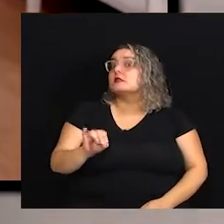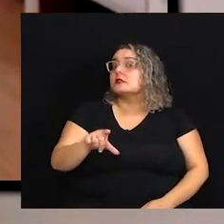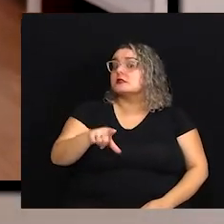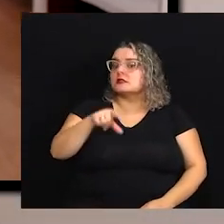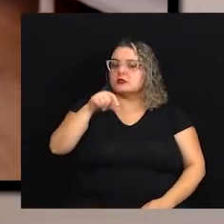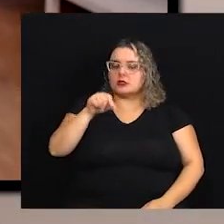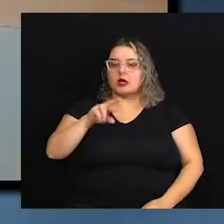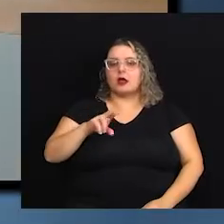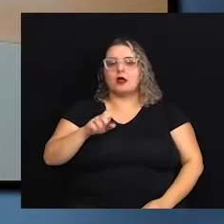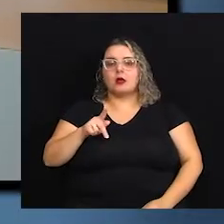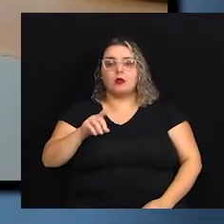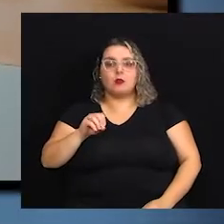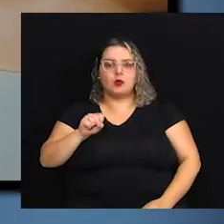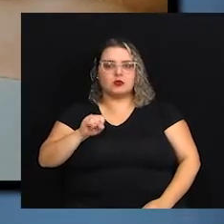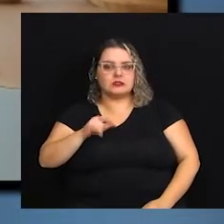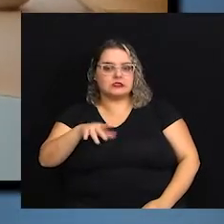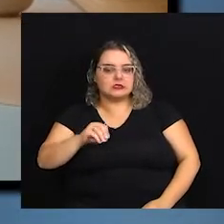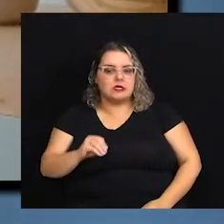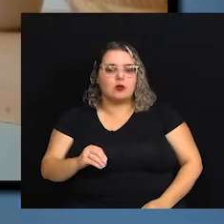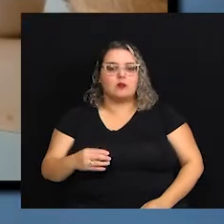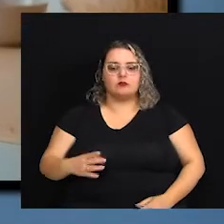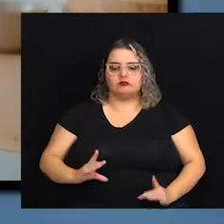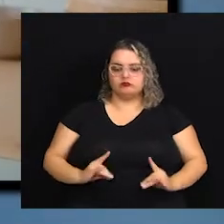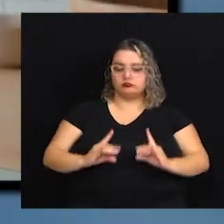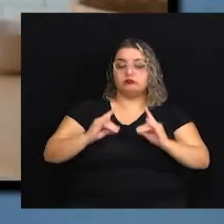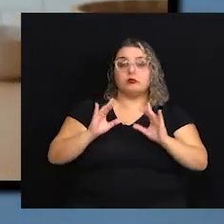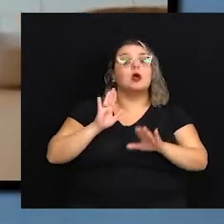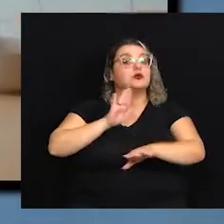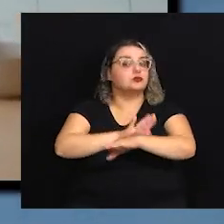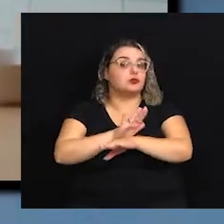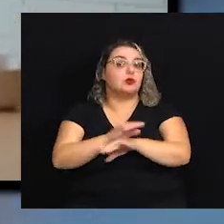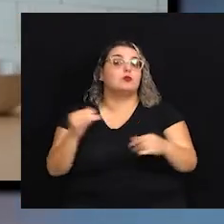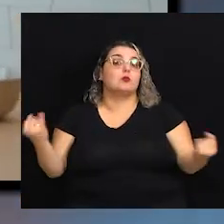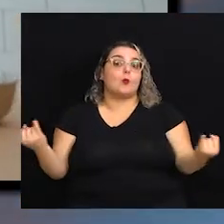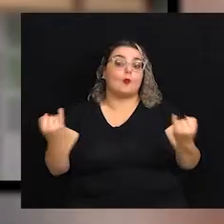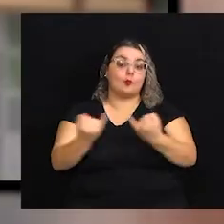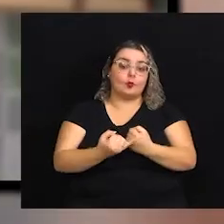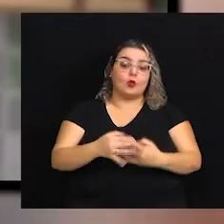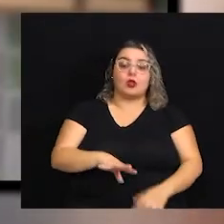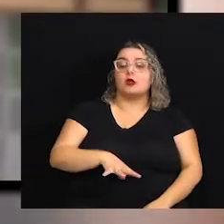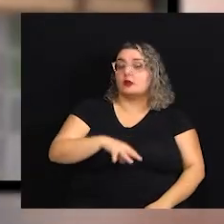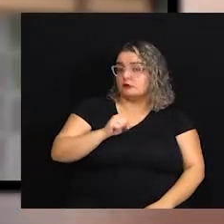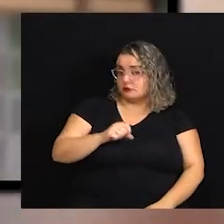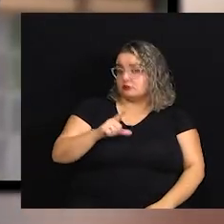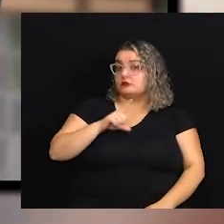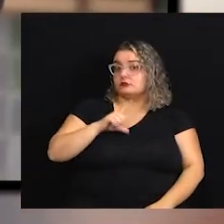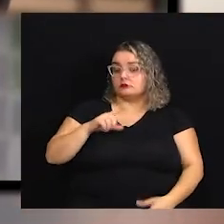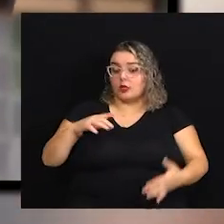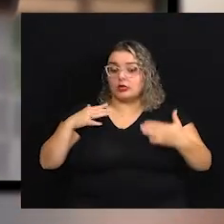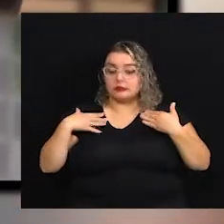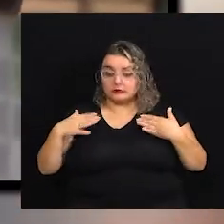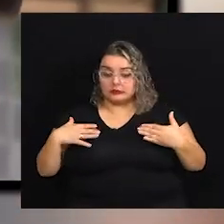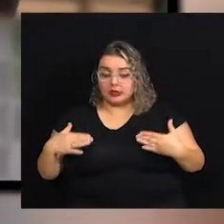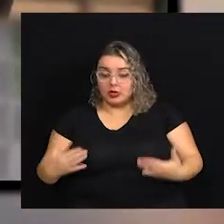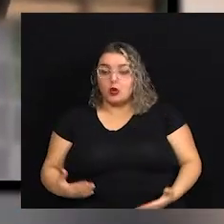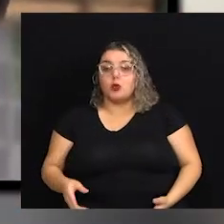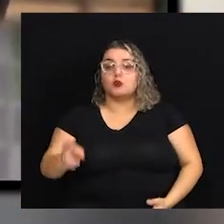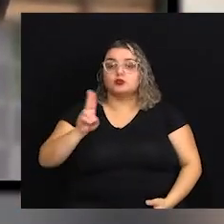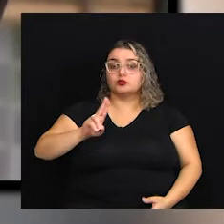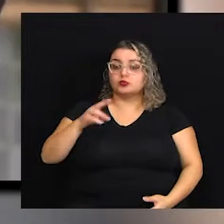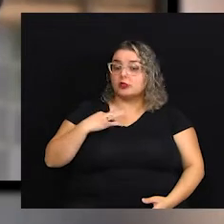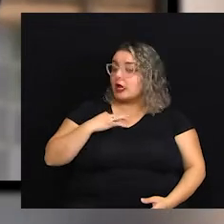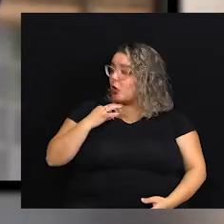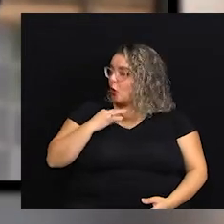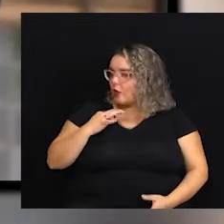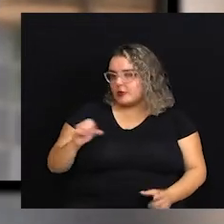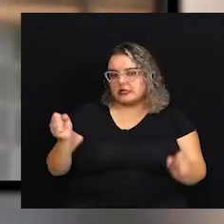caso você opte pela reposição hormonal. Ajudará você a emagrecer na menopausa para ter seu corpo,